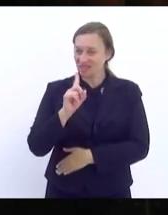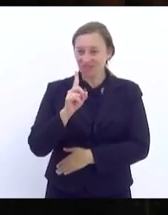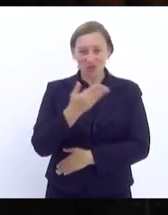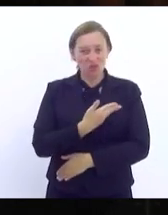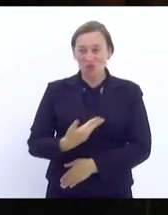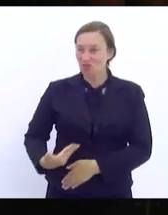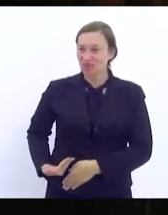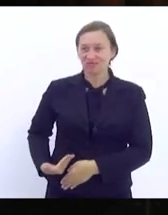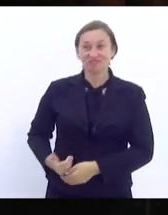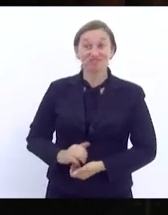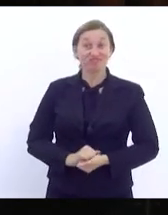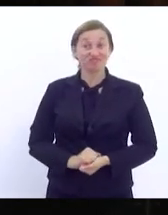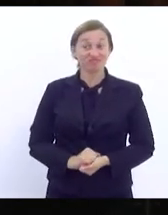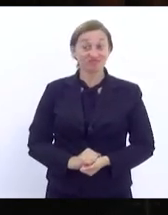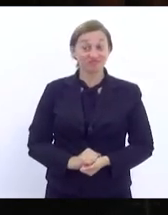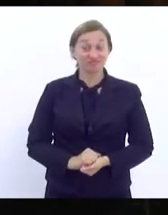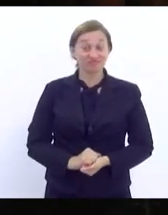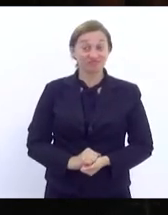ora